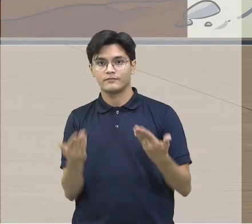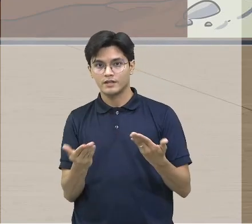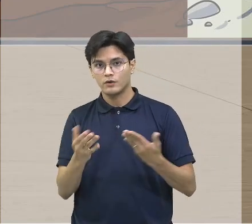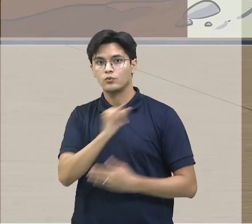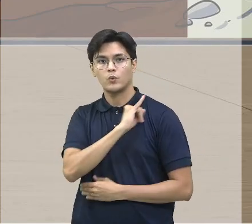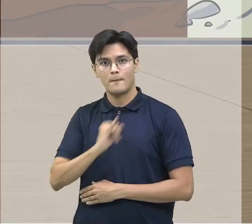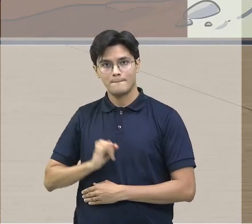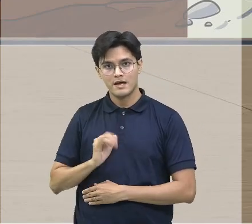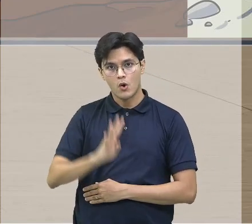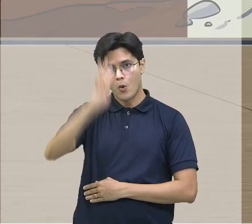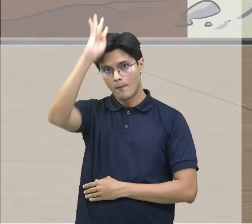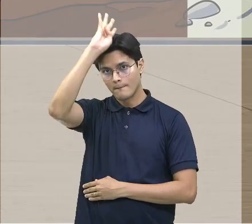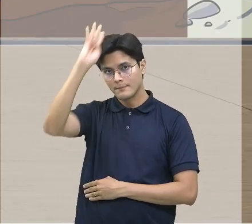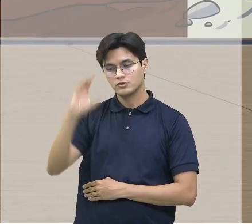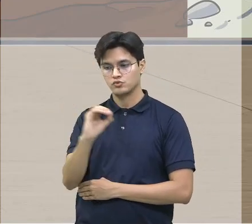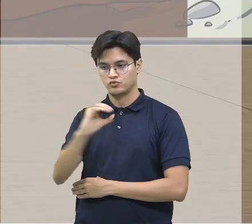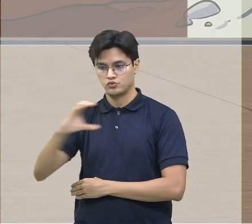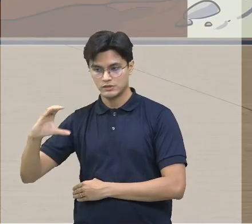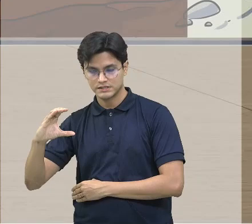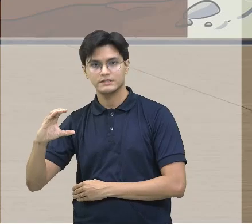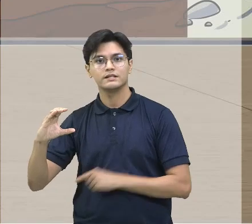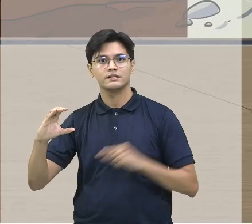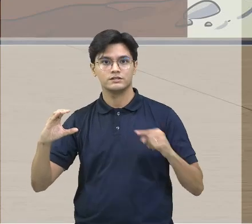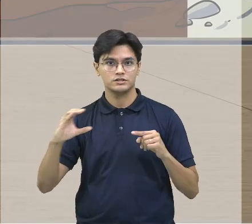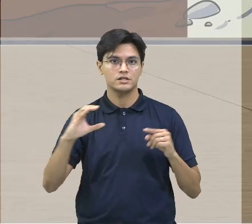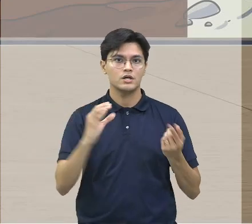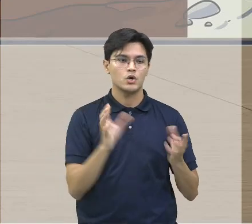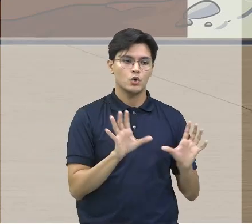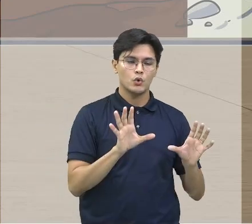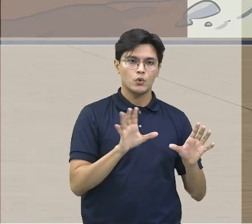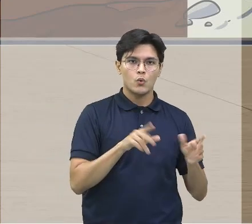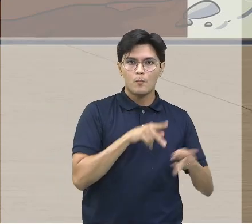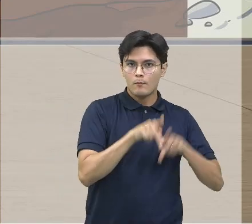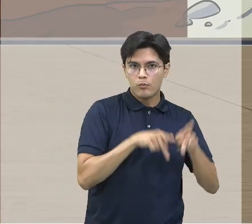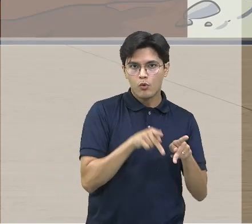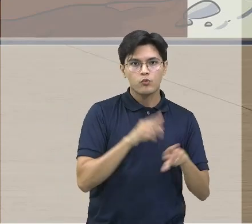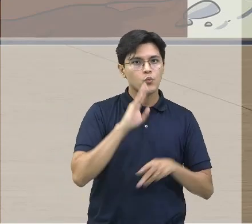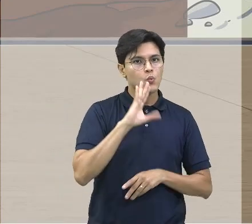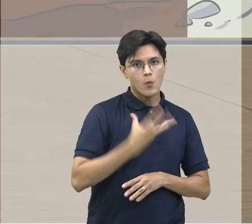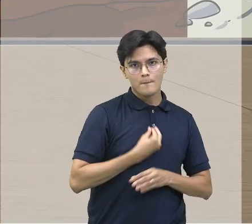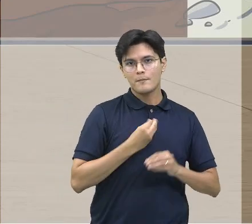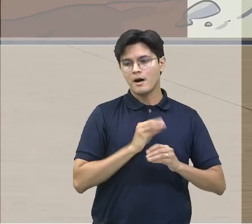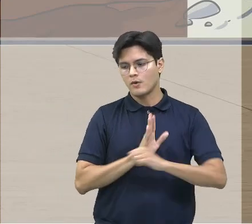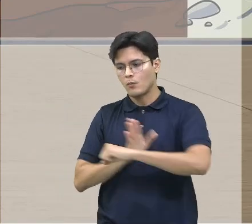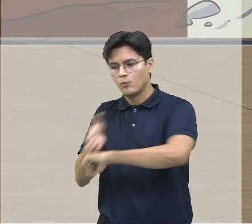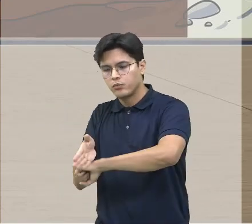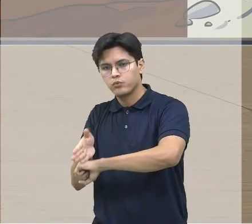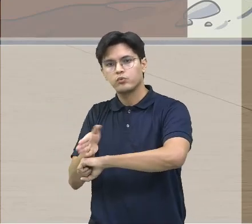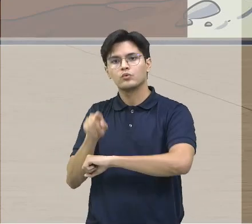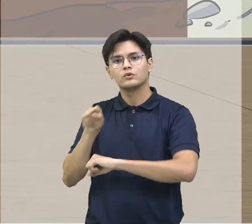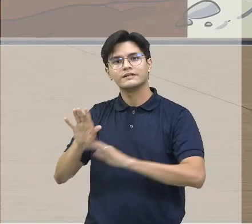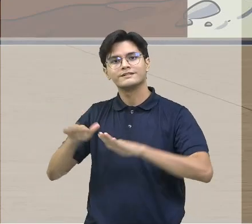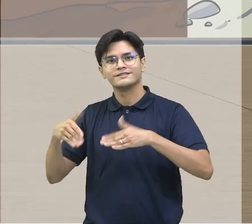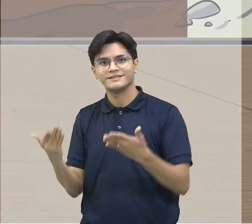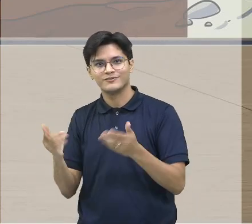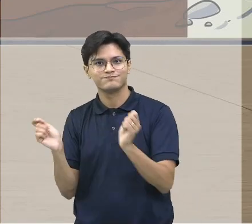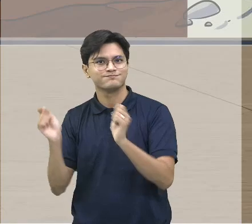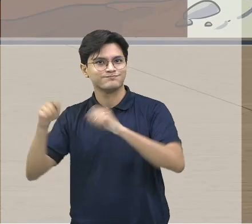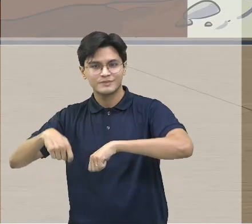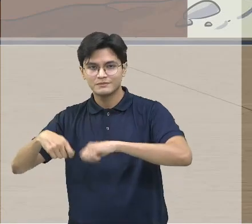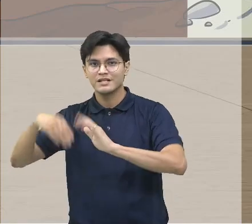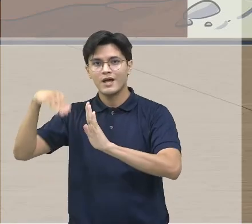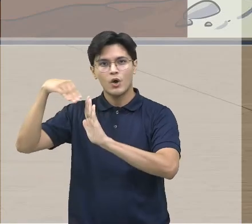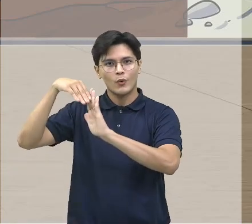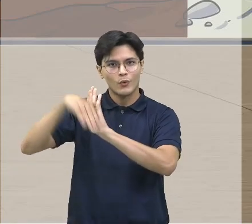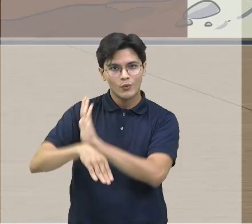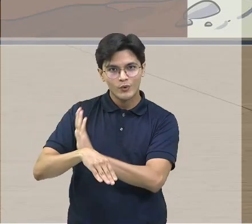Ocidente, com as invasões bárbaras e todas aquelas outras questões associadas, que vai ruir, que vai cair. Além